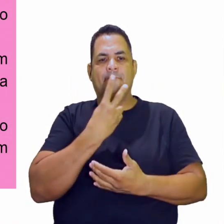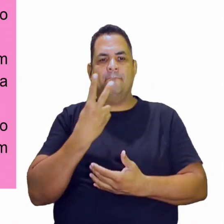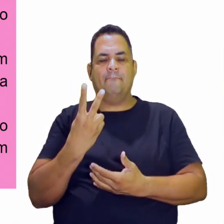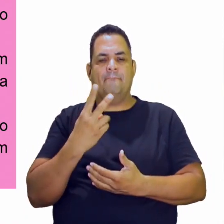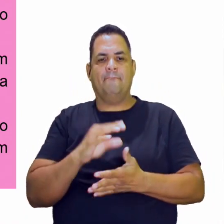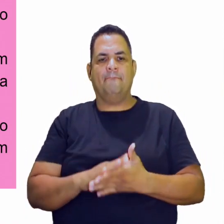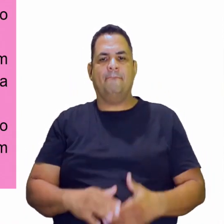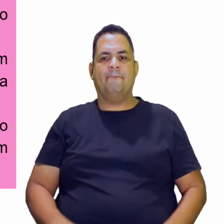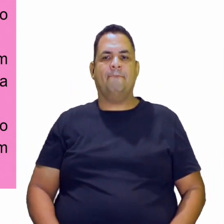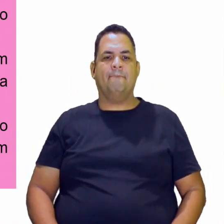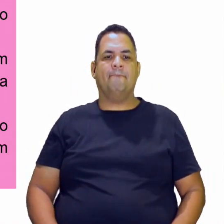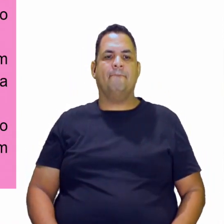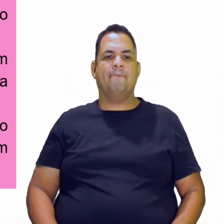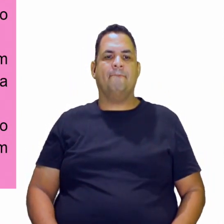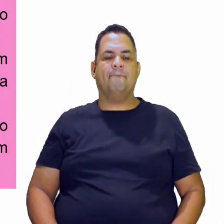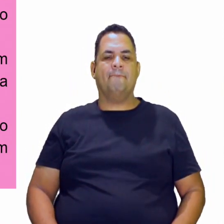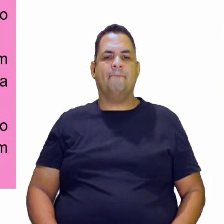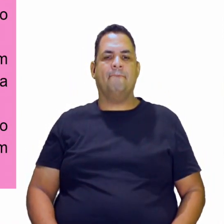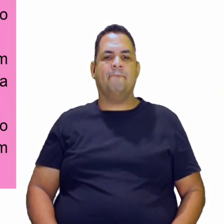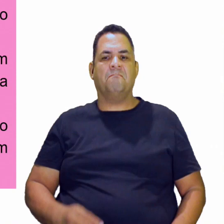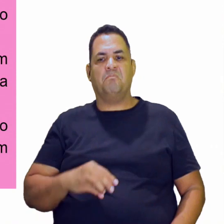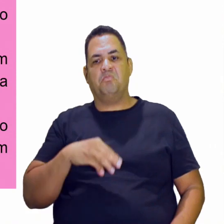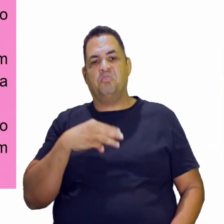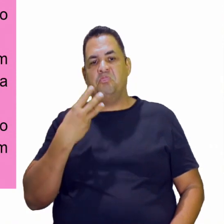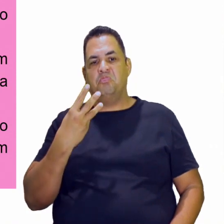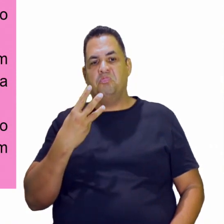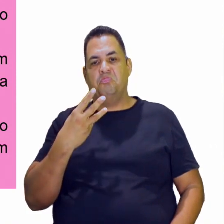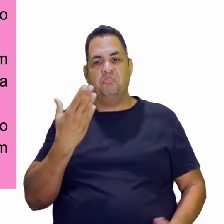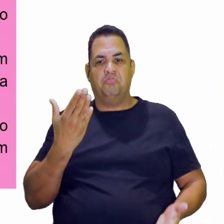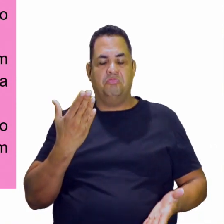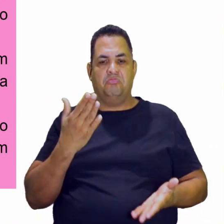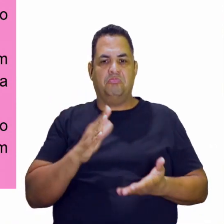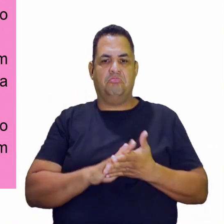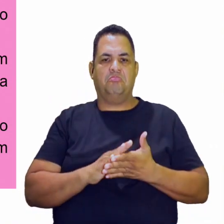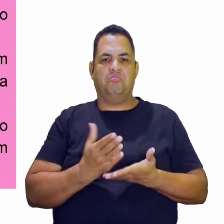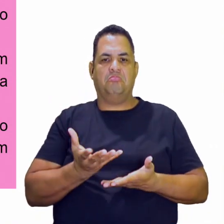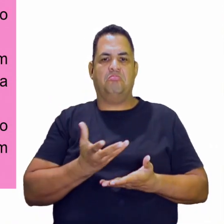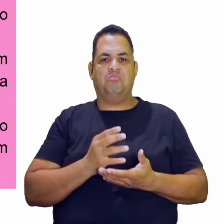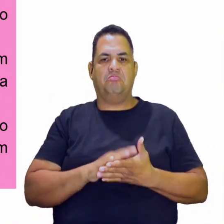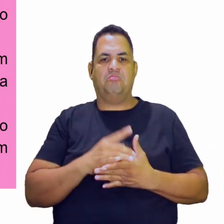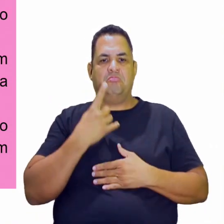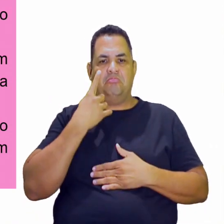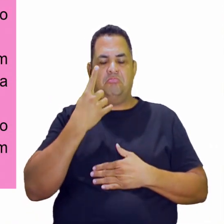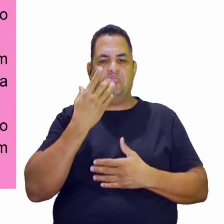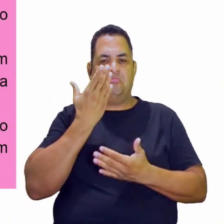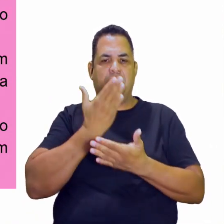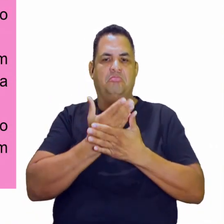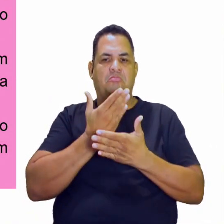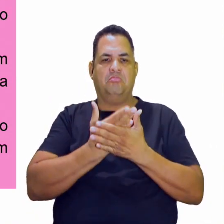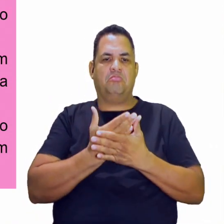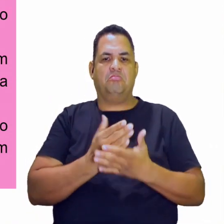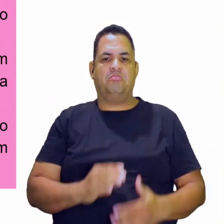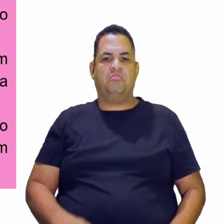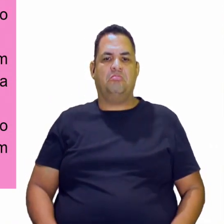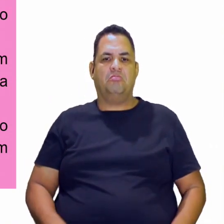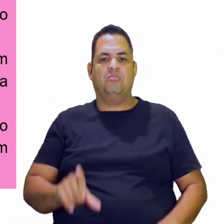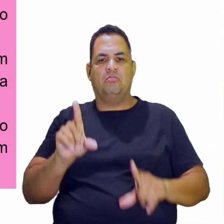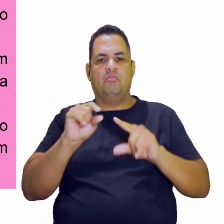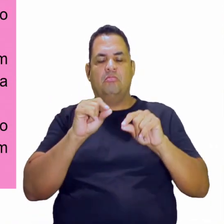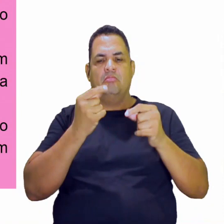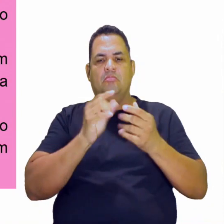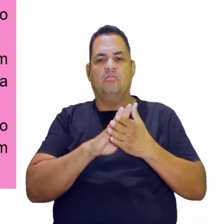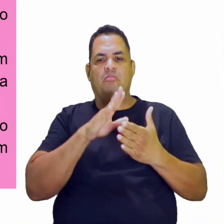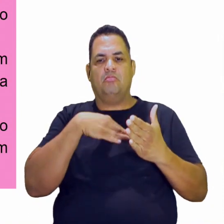e 2, ou a unidade 3, caso quiserem assistir às aulas, né, para ver. Escolher uma pintura,